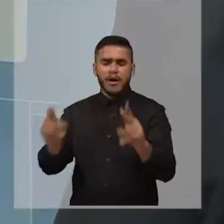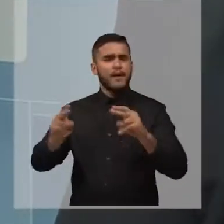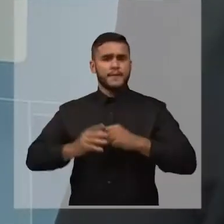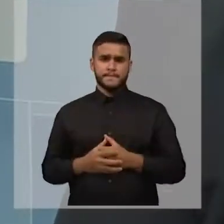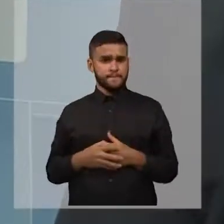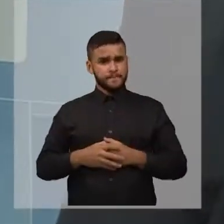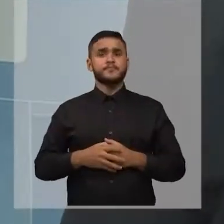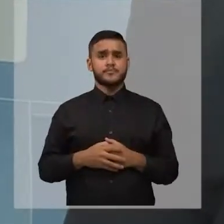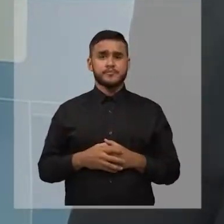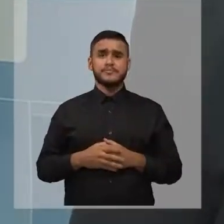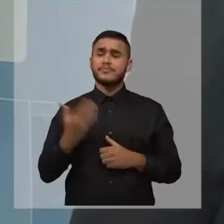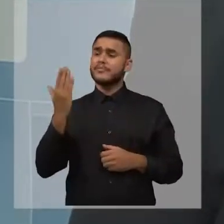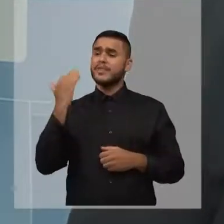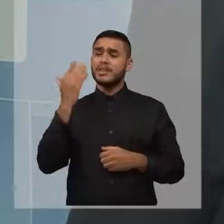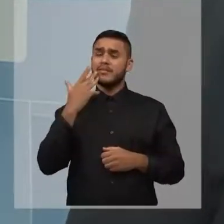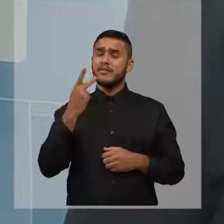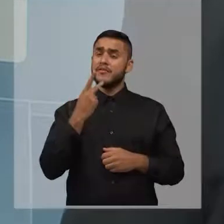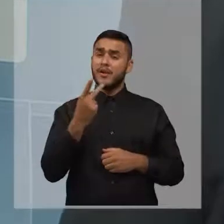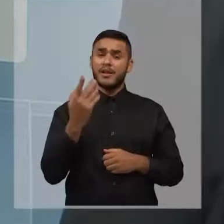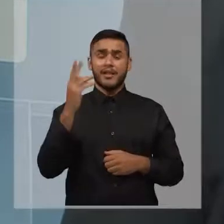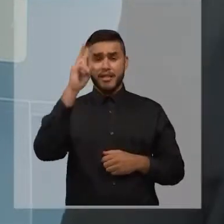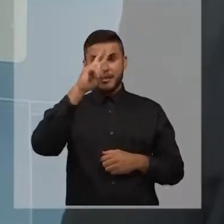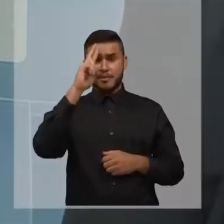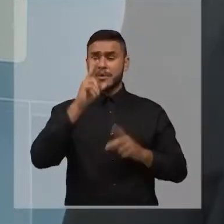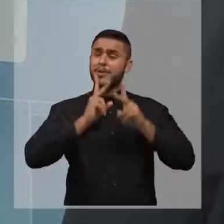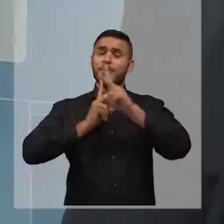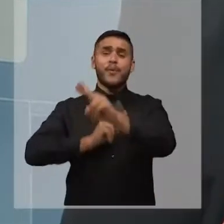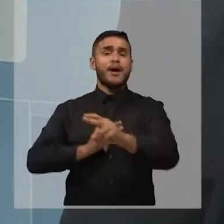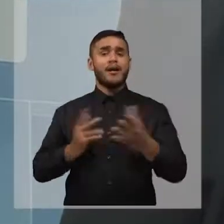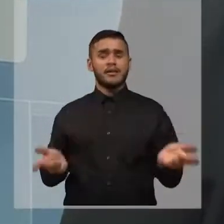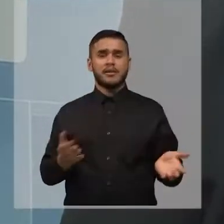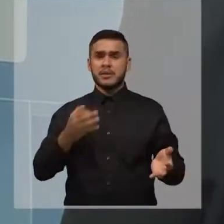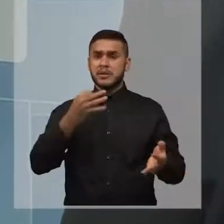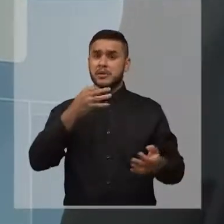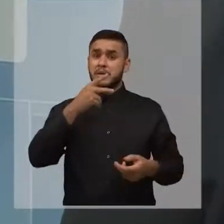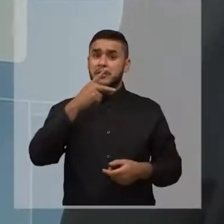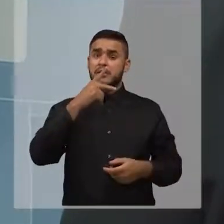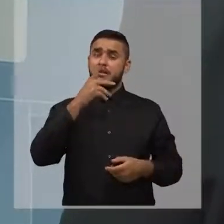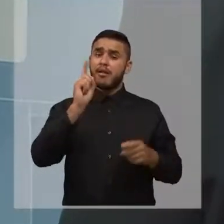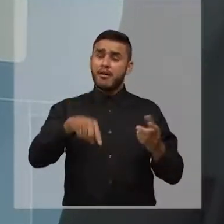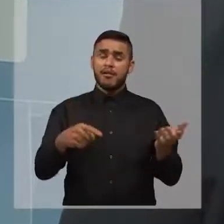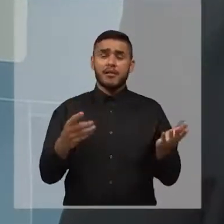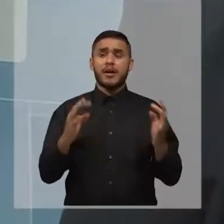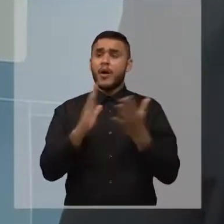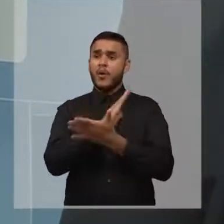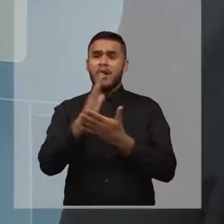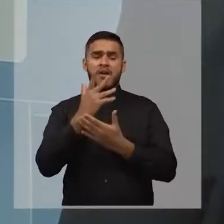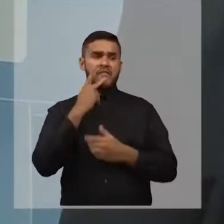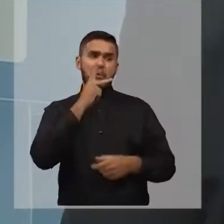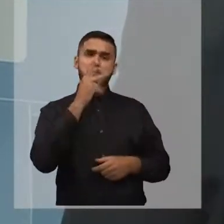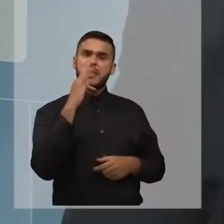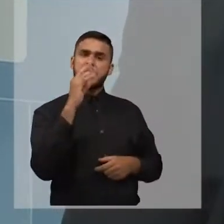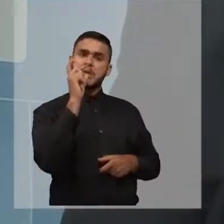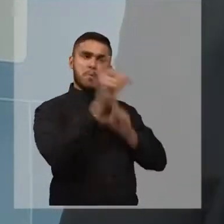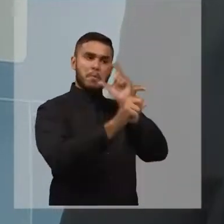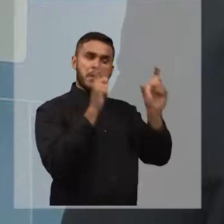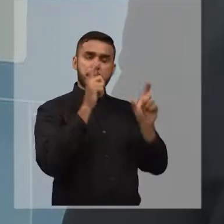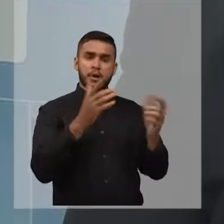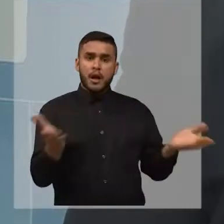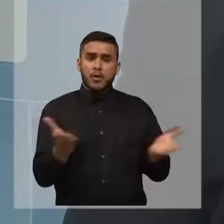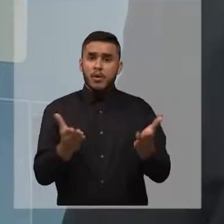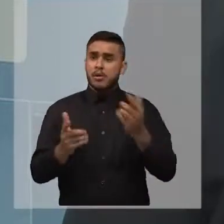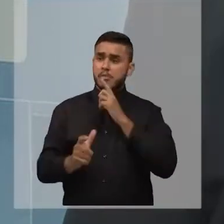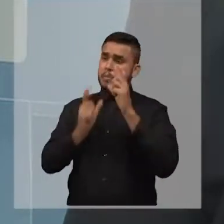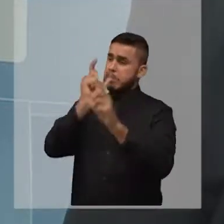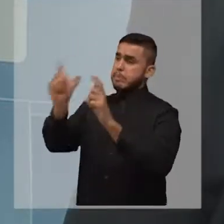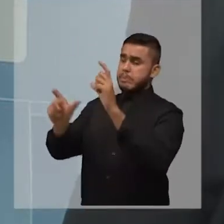eles estavam antes de virarem governo, né? A mesma coisa que eles diziam do governo de plantão, que era o PT, é o que nós fazemos hoje, o que eles faziam